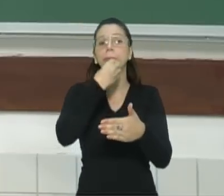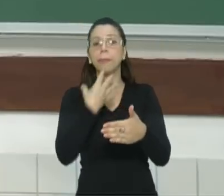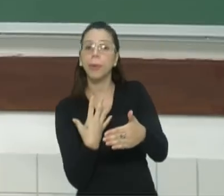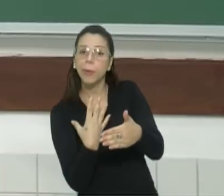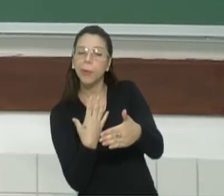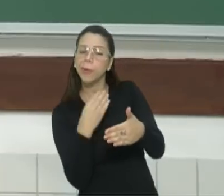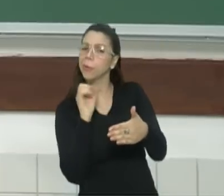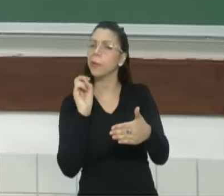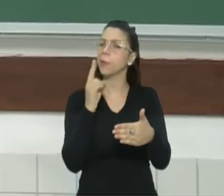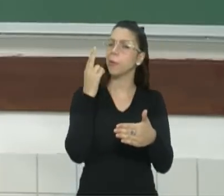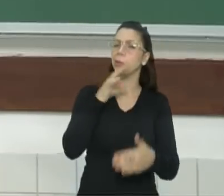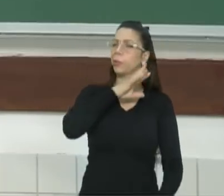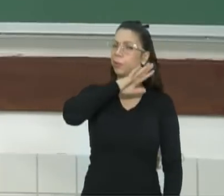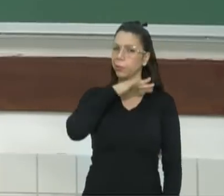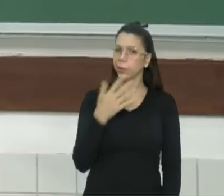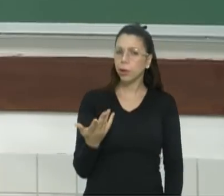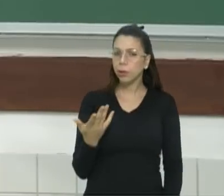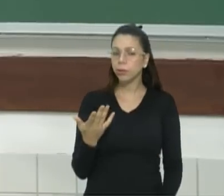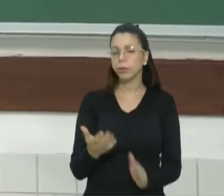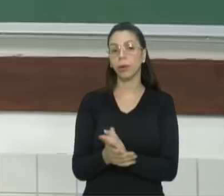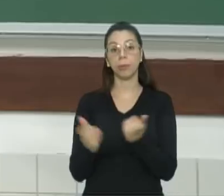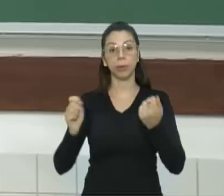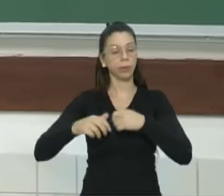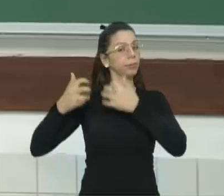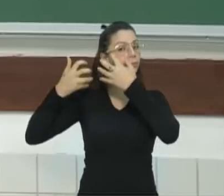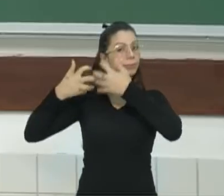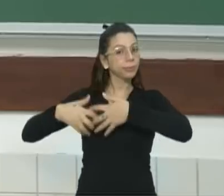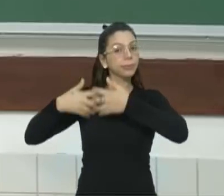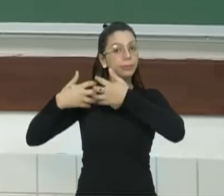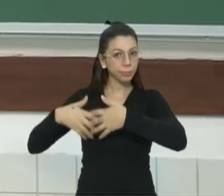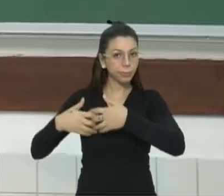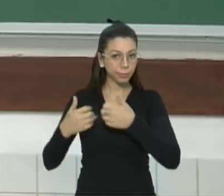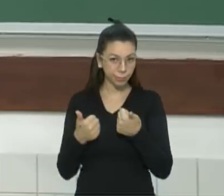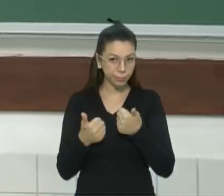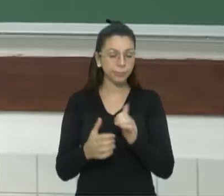isso talvez não seja tão legal, e nós vamos refletir sobre essas questões.